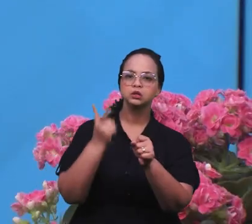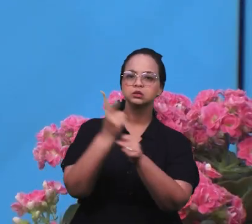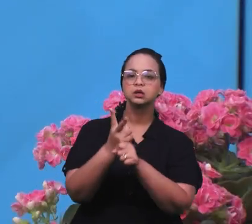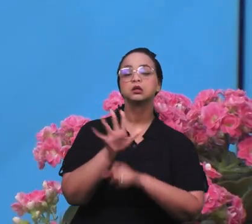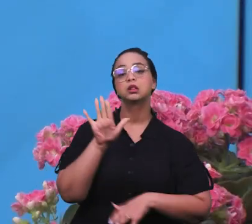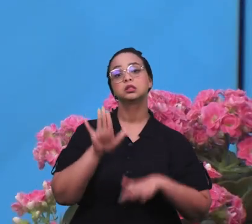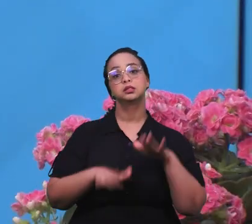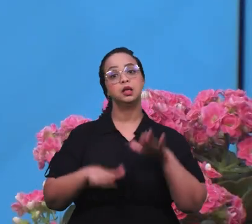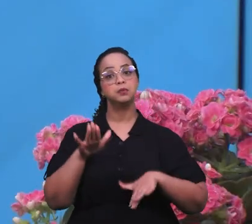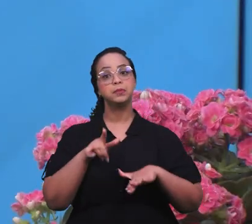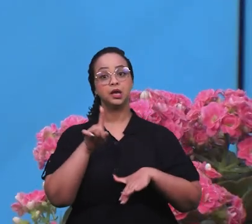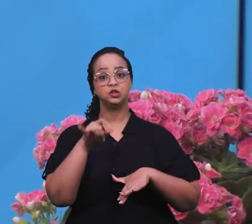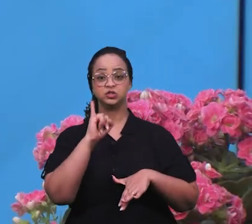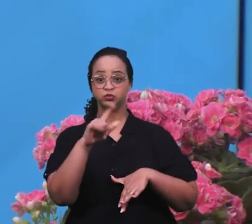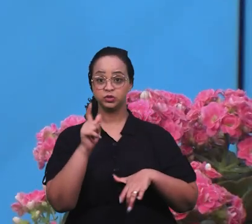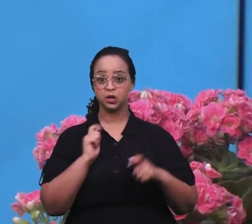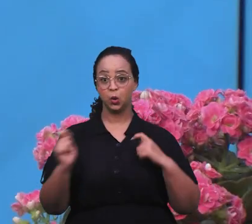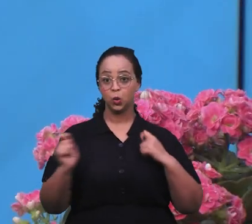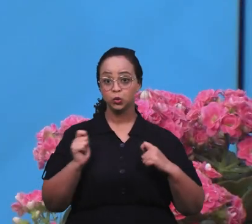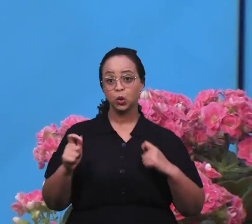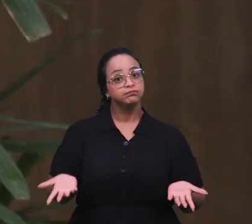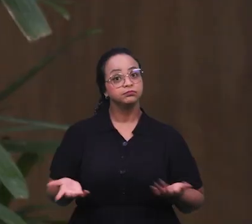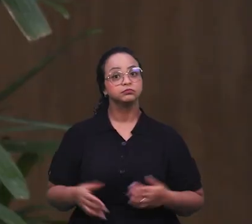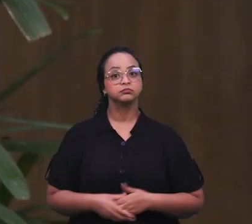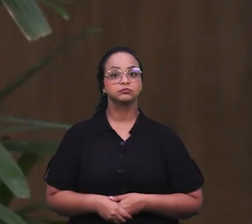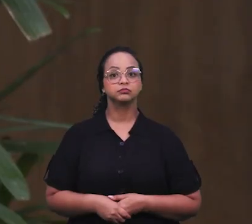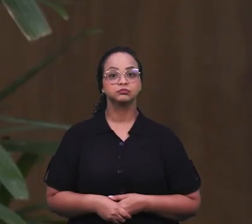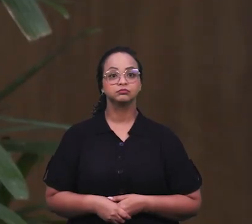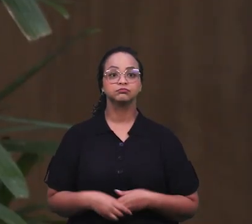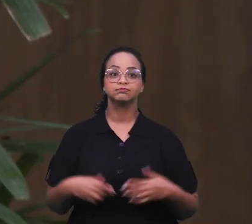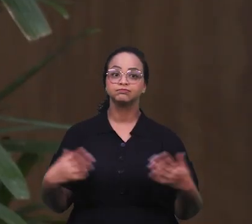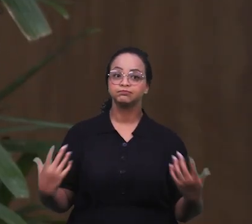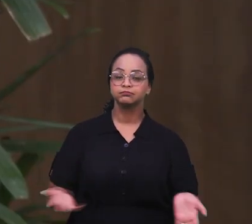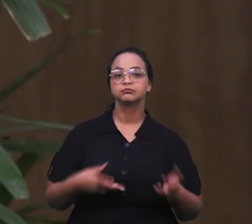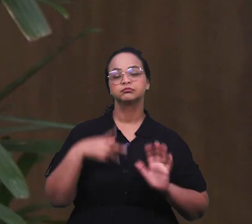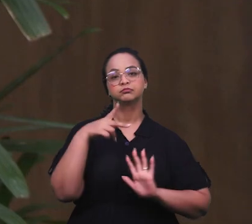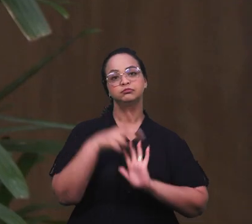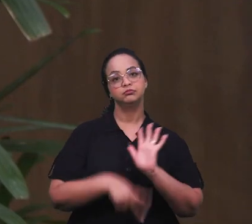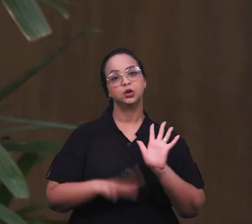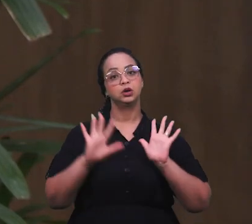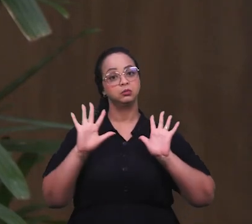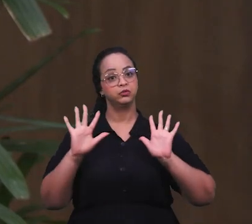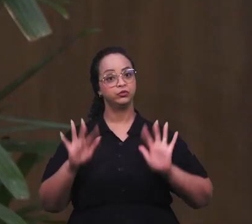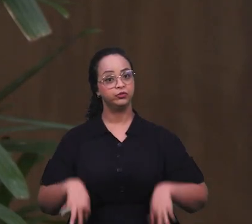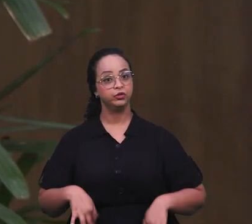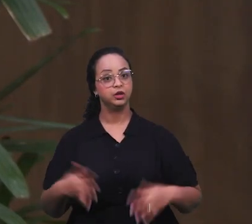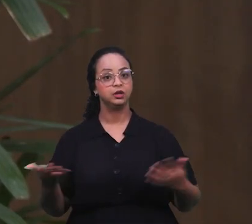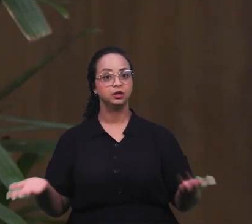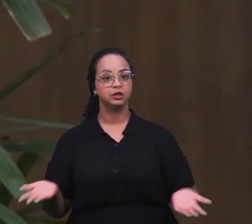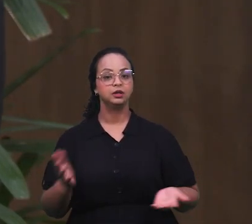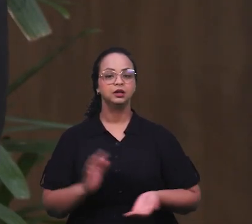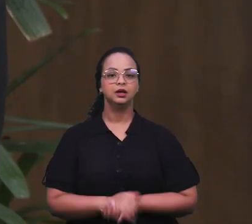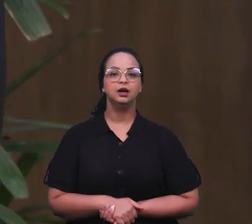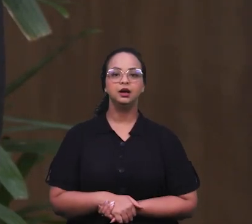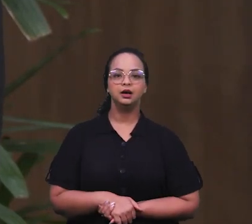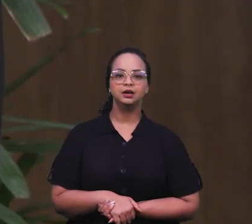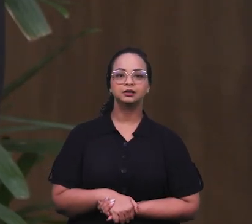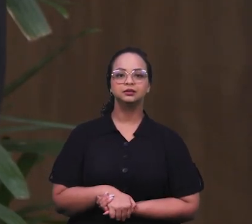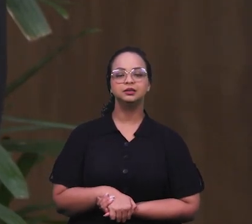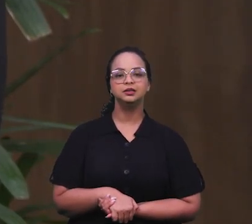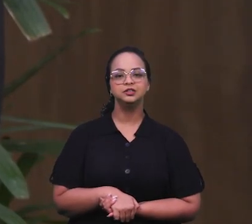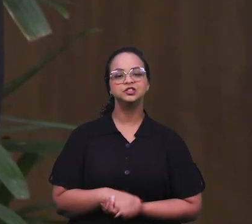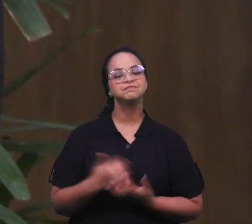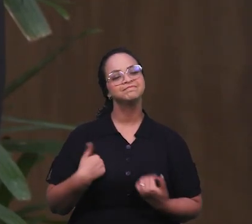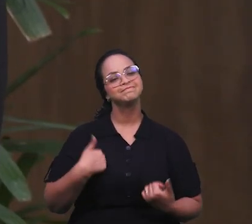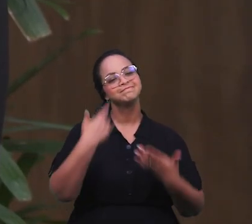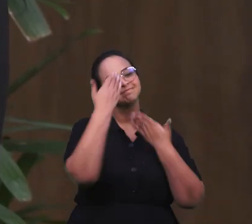do controle contínuo desse paciente. O nosso programa de hoje está se encerrando. Agradeço imensamente a você,